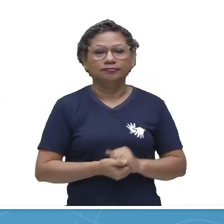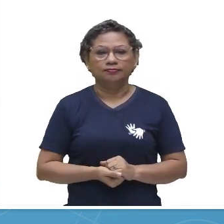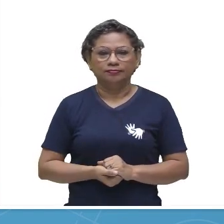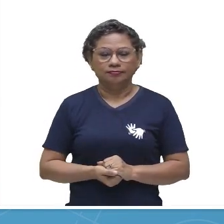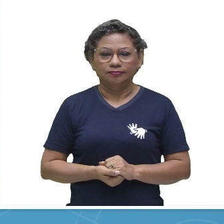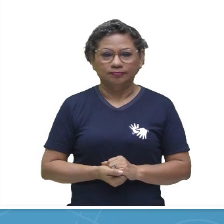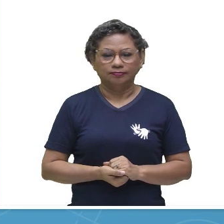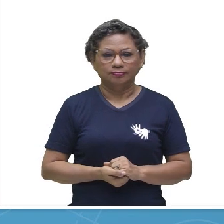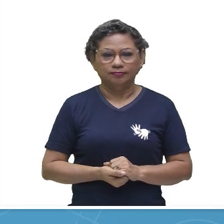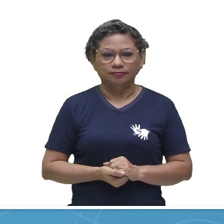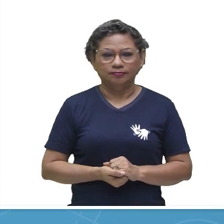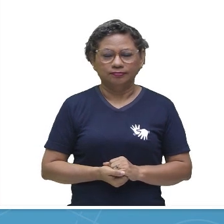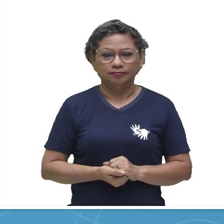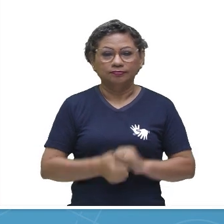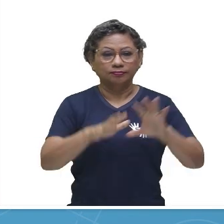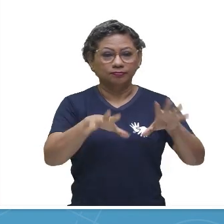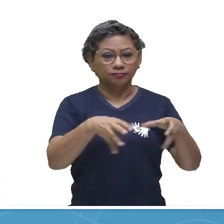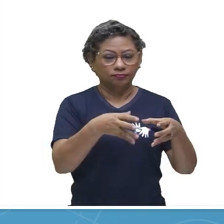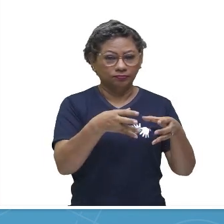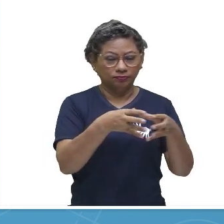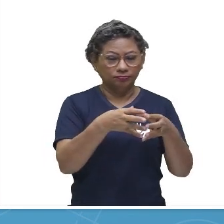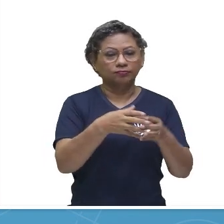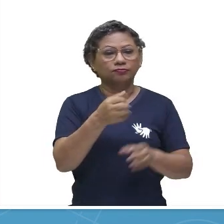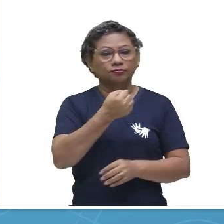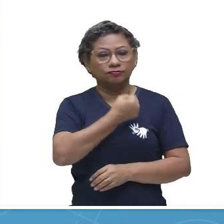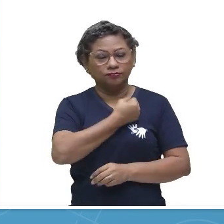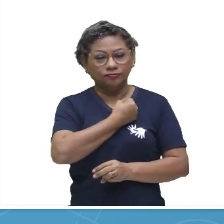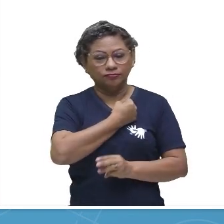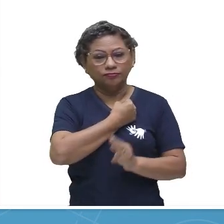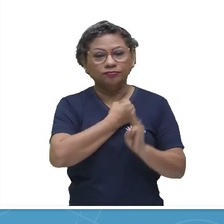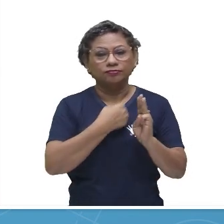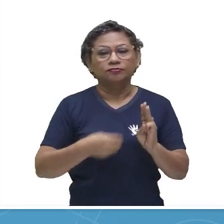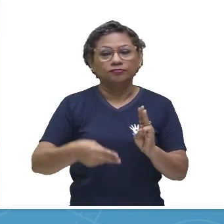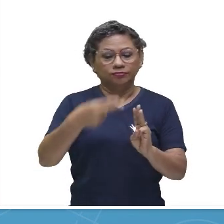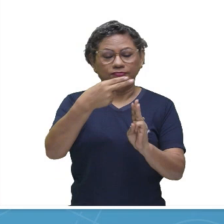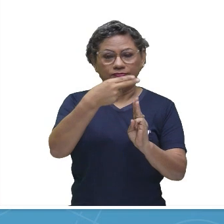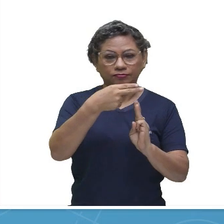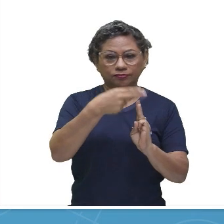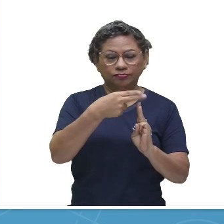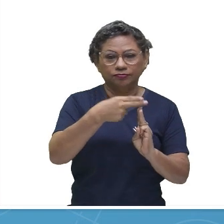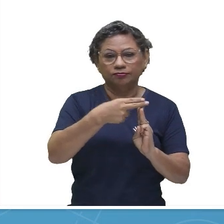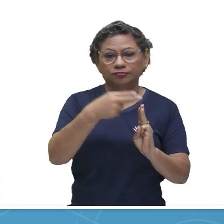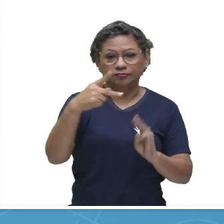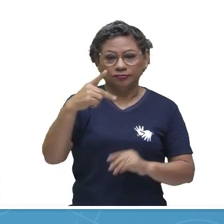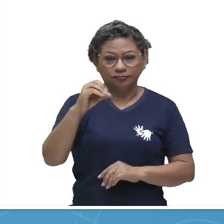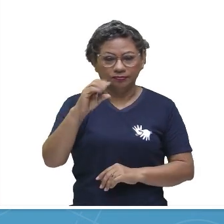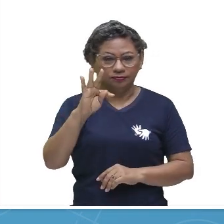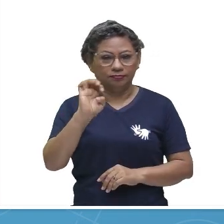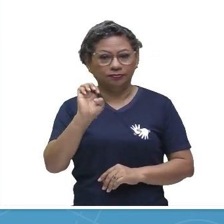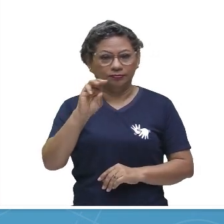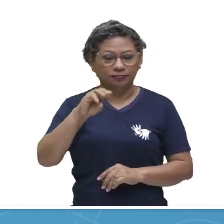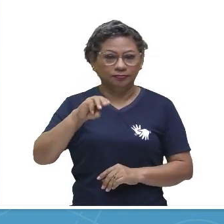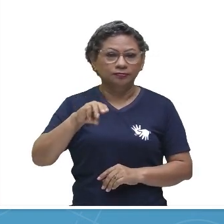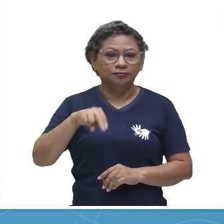Então, no conjunto dos números racionais, a potenciação, qual é o conceito que nós temos? O conceito